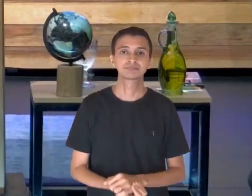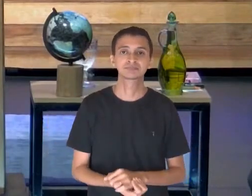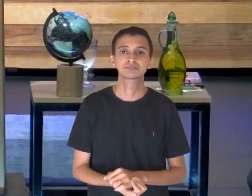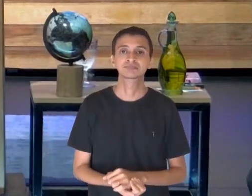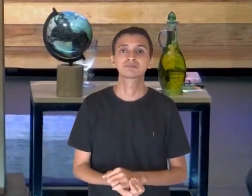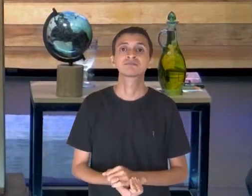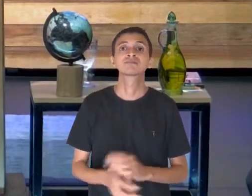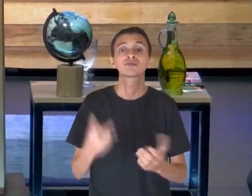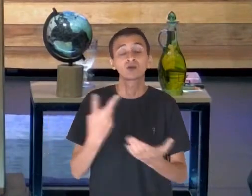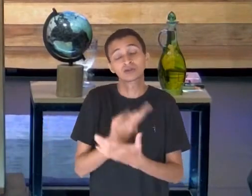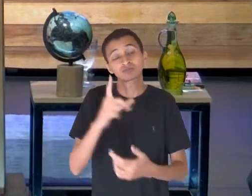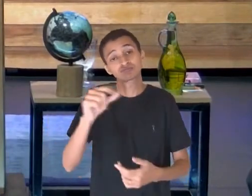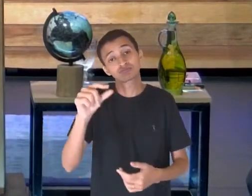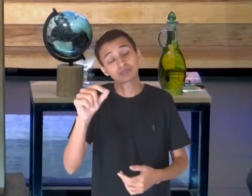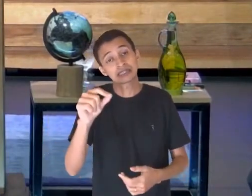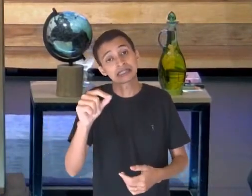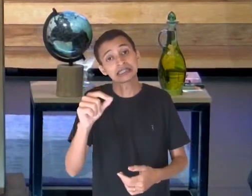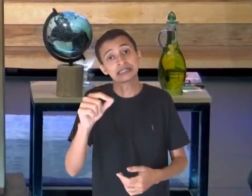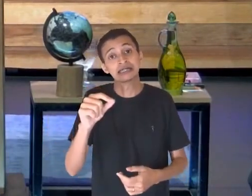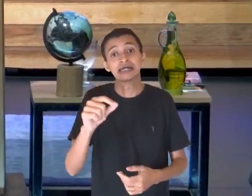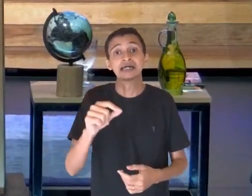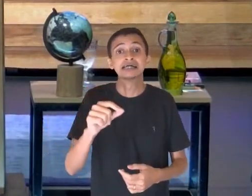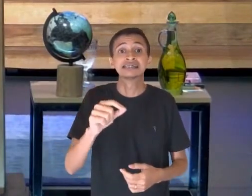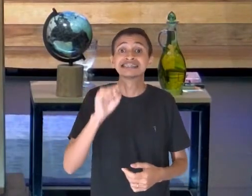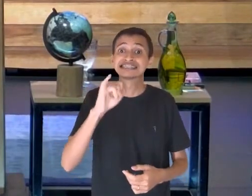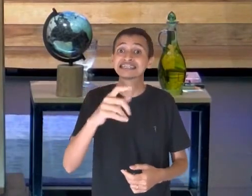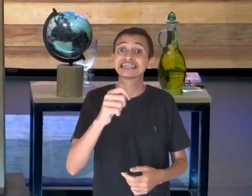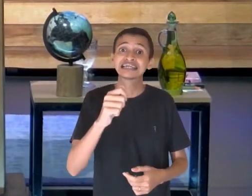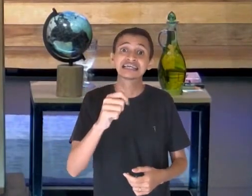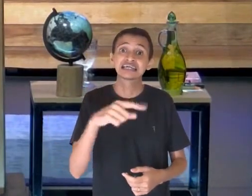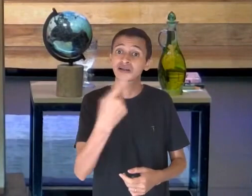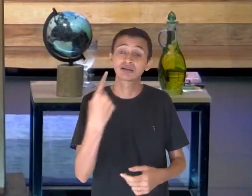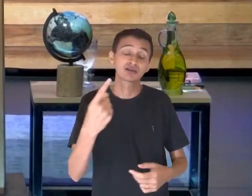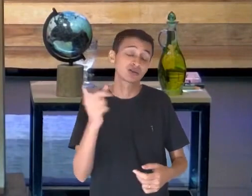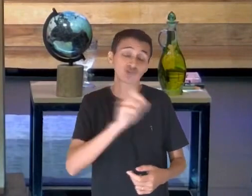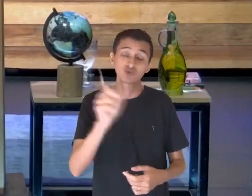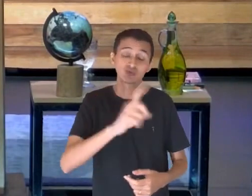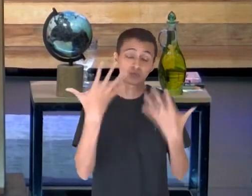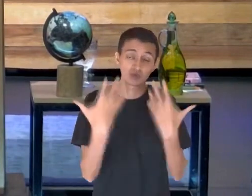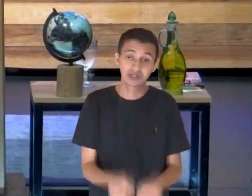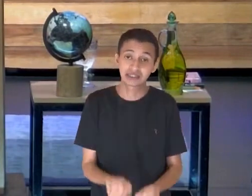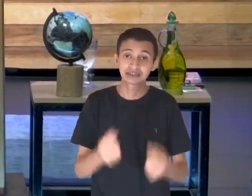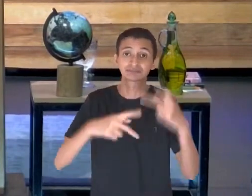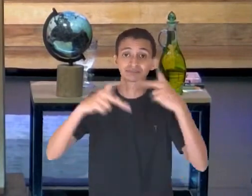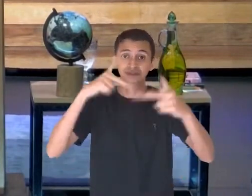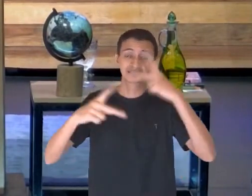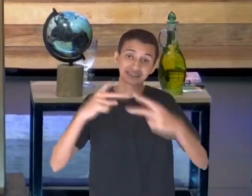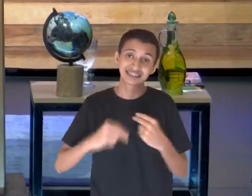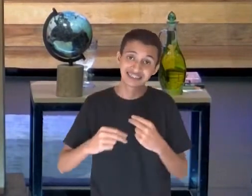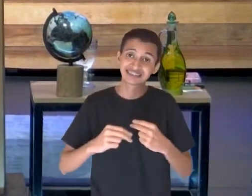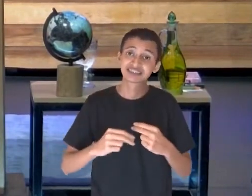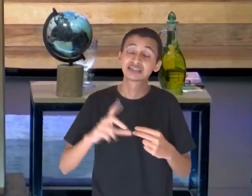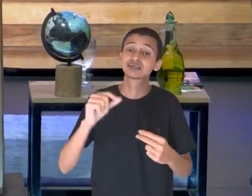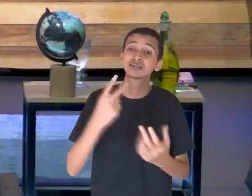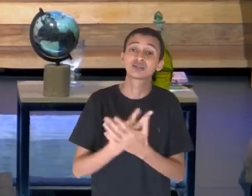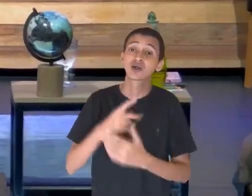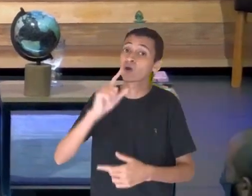O que acontece é que quando a gente não pega a herança, a gente deixa pular uma geração e a outra geração vai pegar a herança da